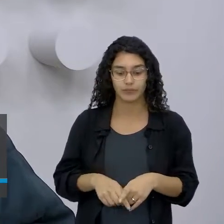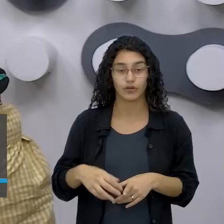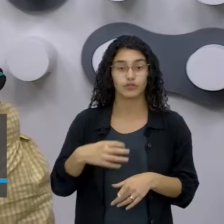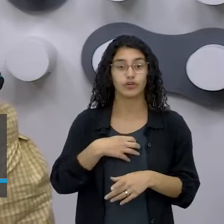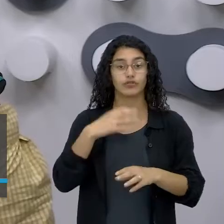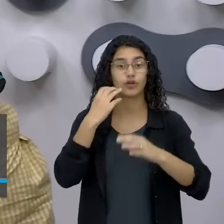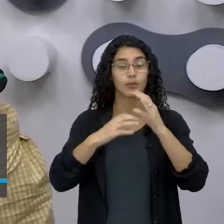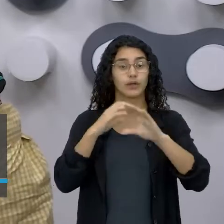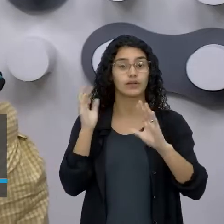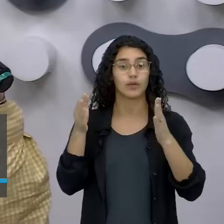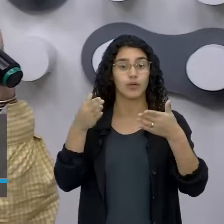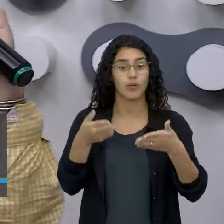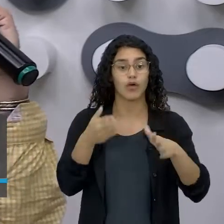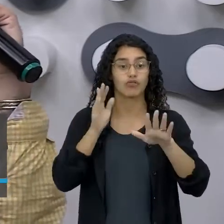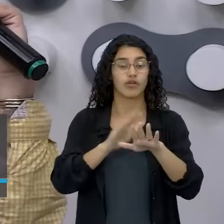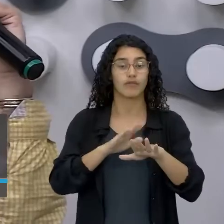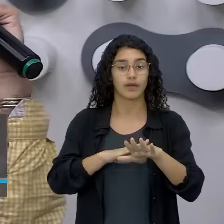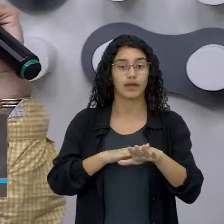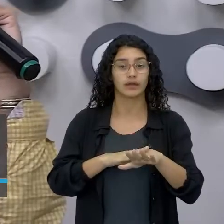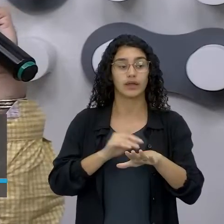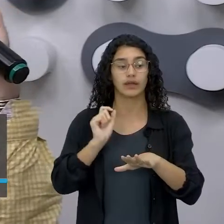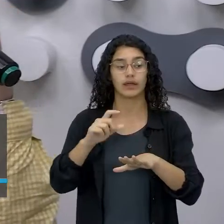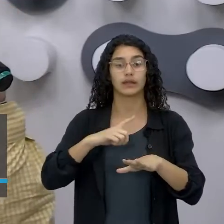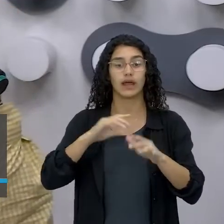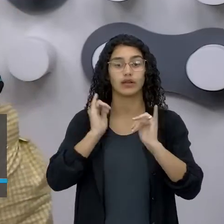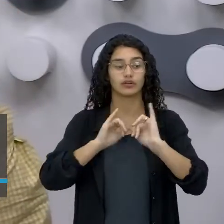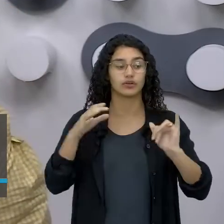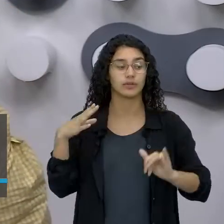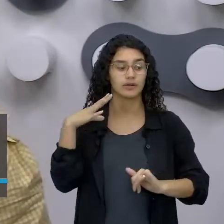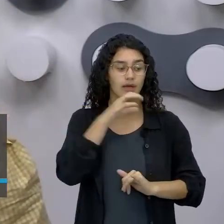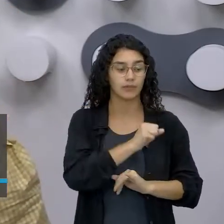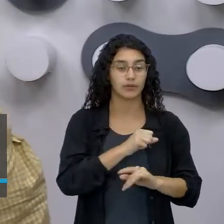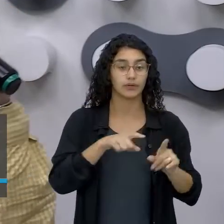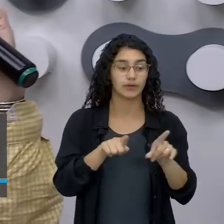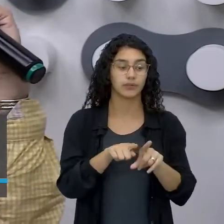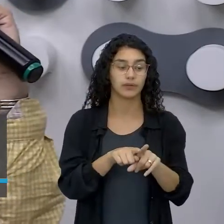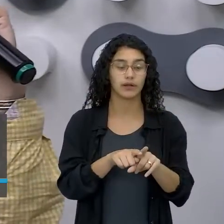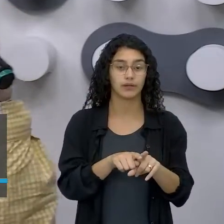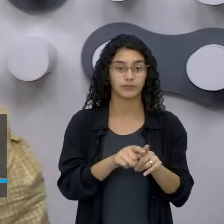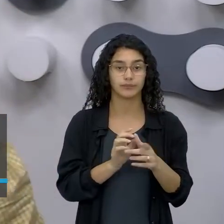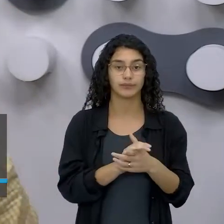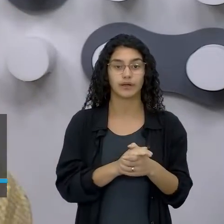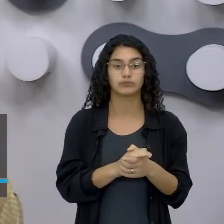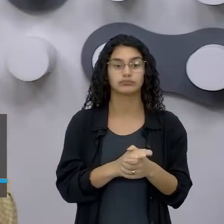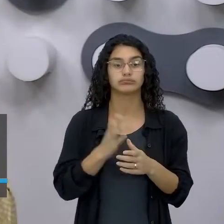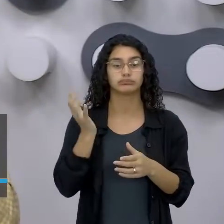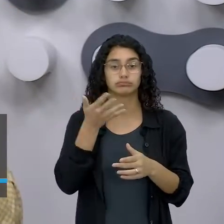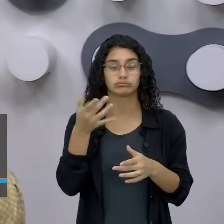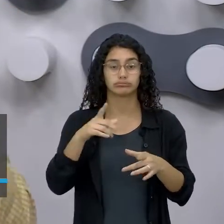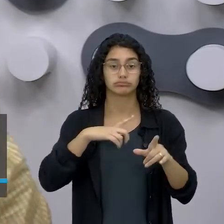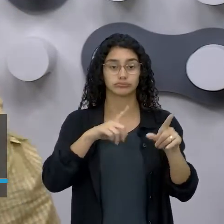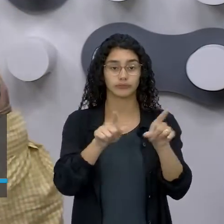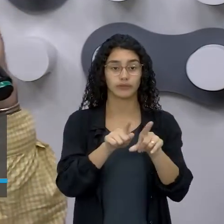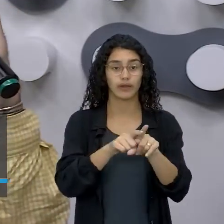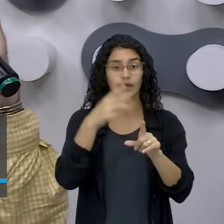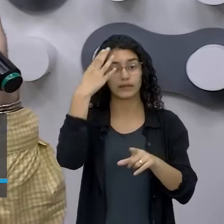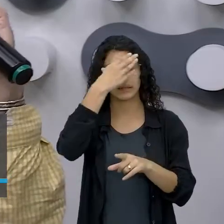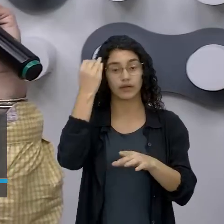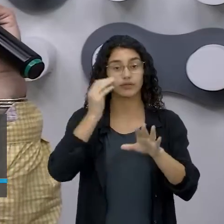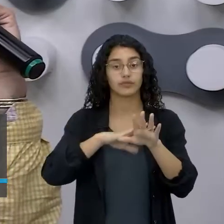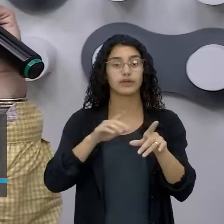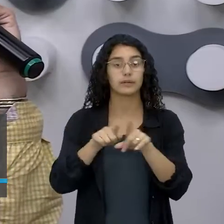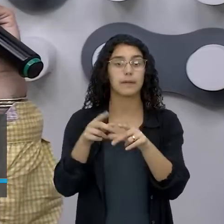de comunicação hoje, eles concorrem para ver quem dá a notícia mais rápido, e nesse afã, nessa correria, eles esquecem de